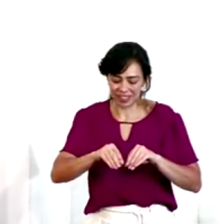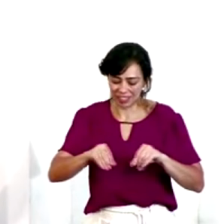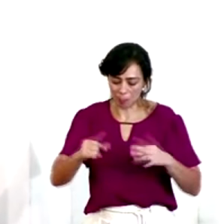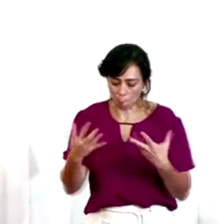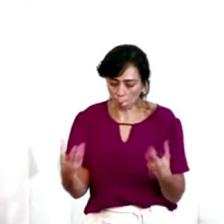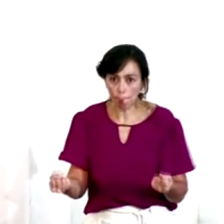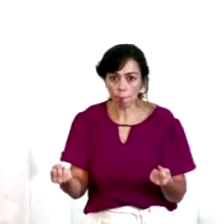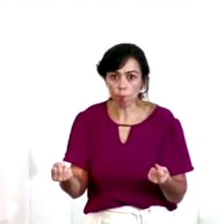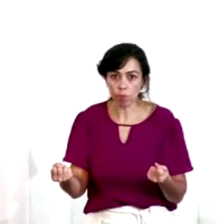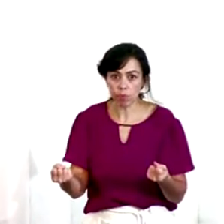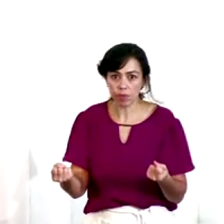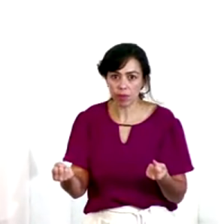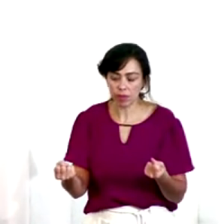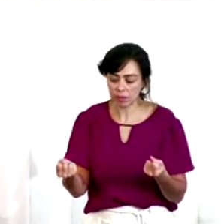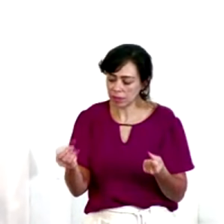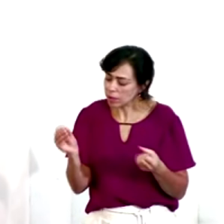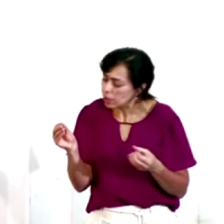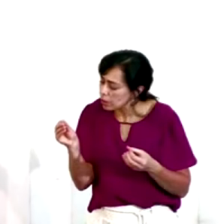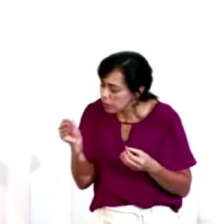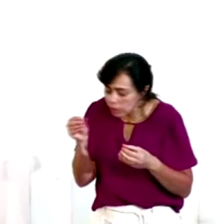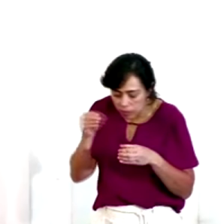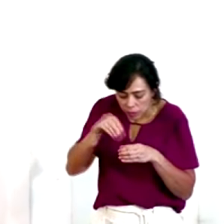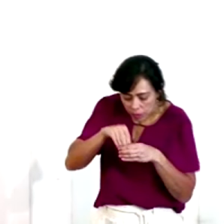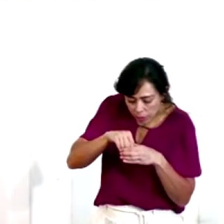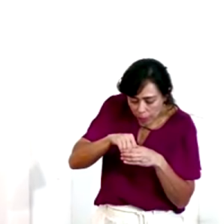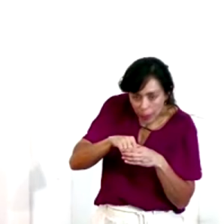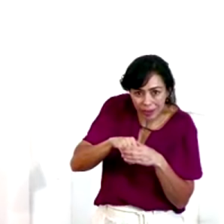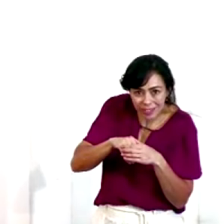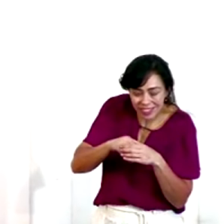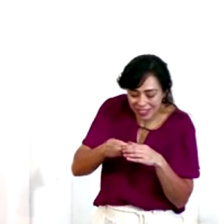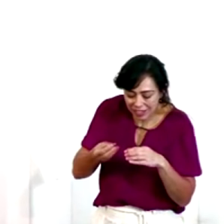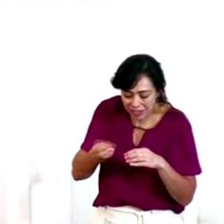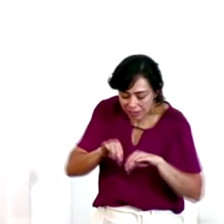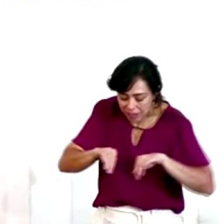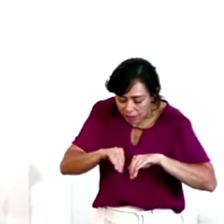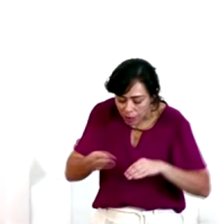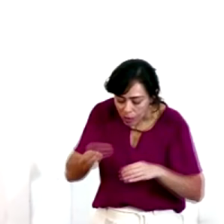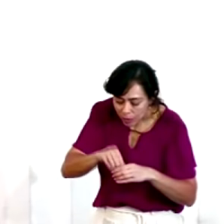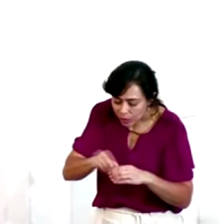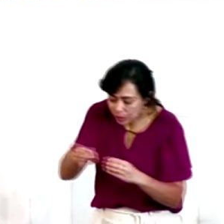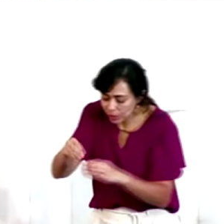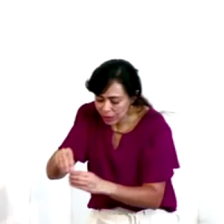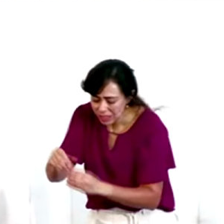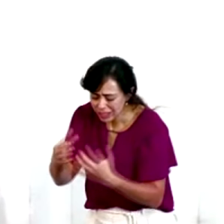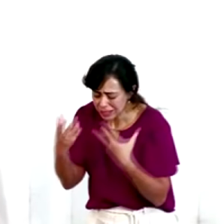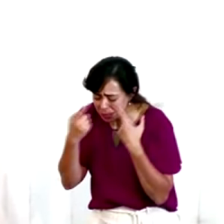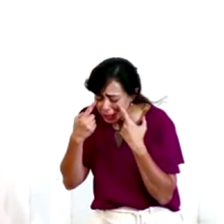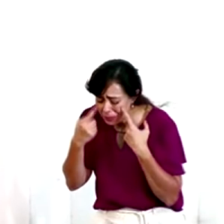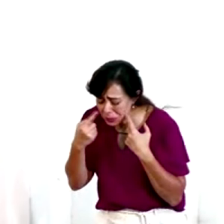voltará com júbilo, trazendo os seus feixes.